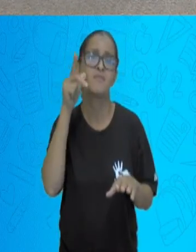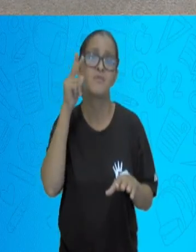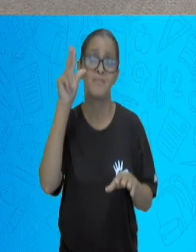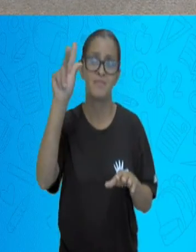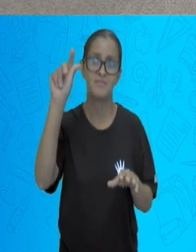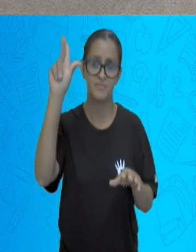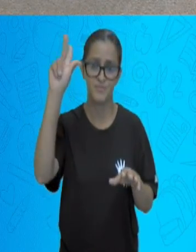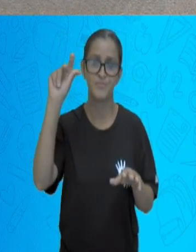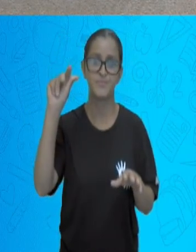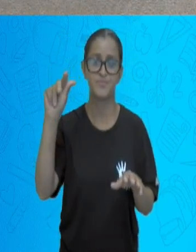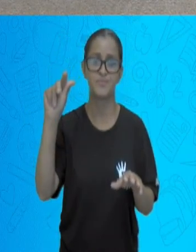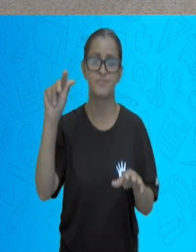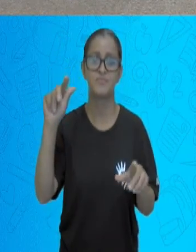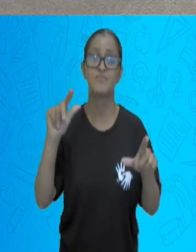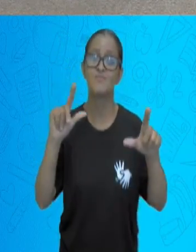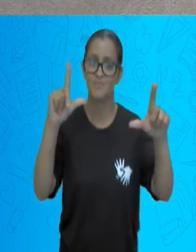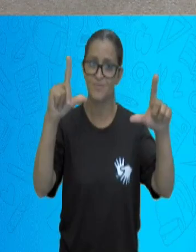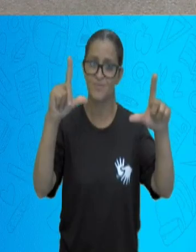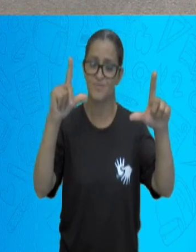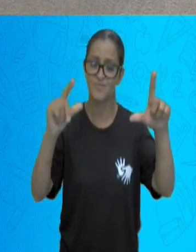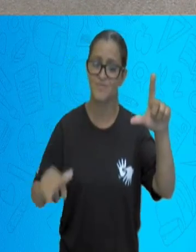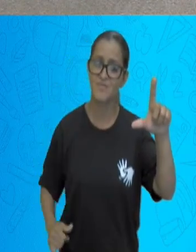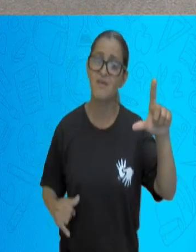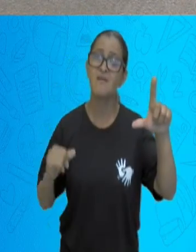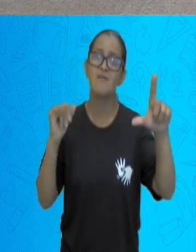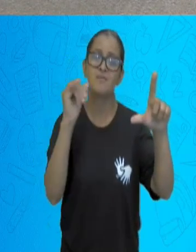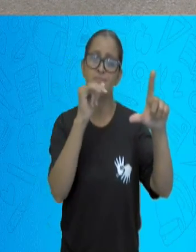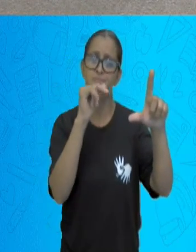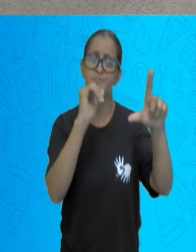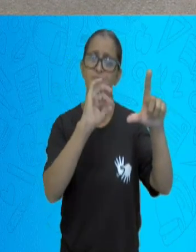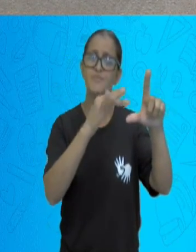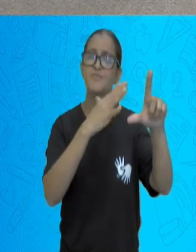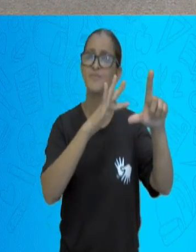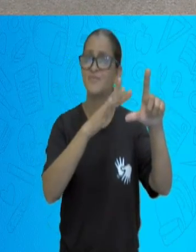seu celular na imagem que aparece no canal da tela